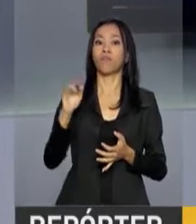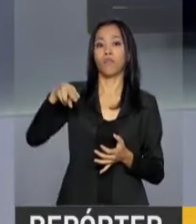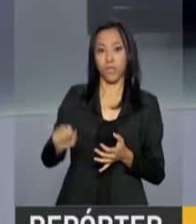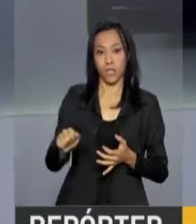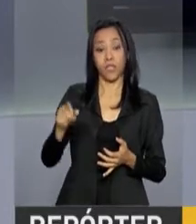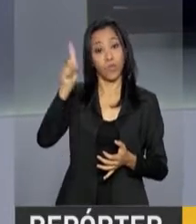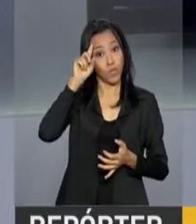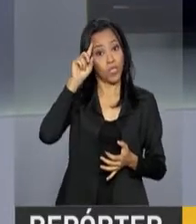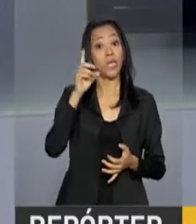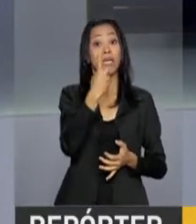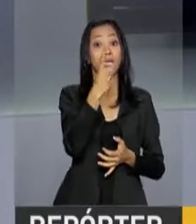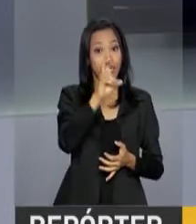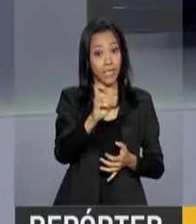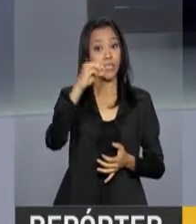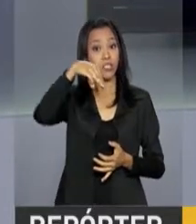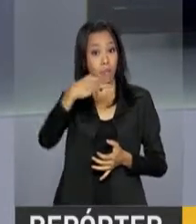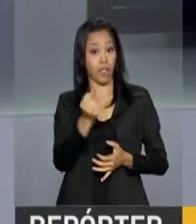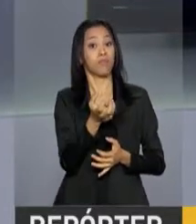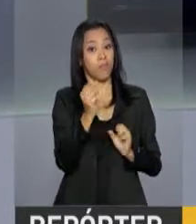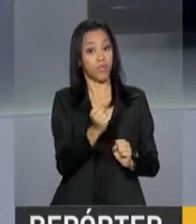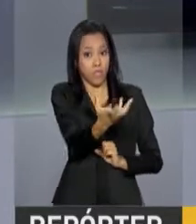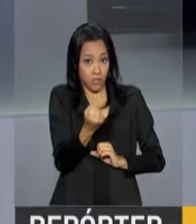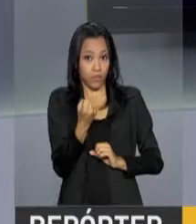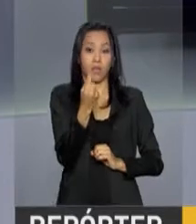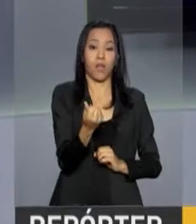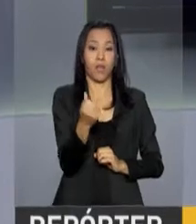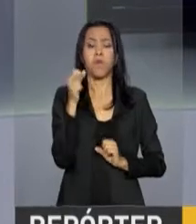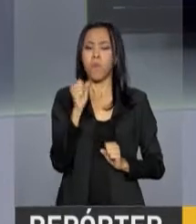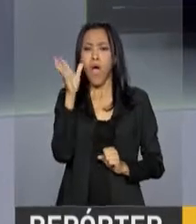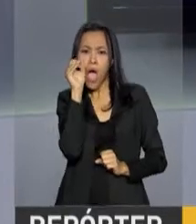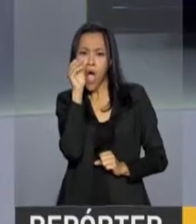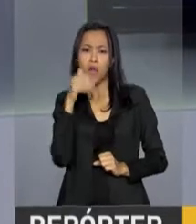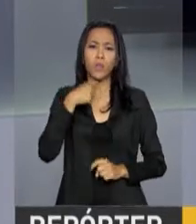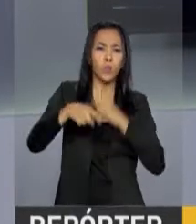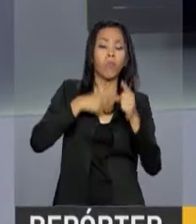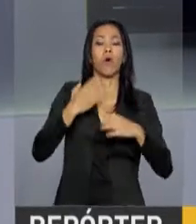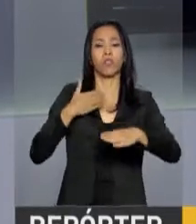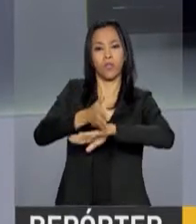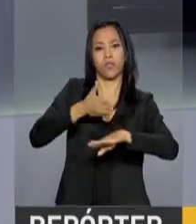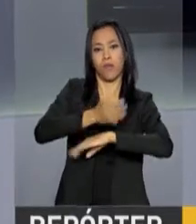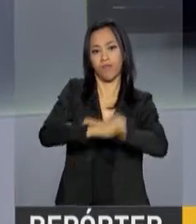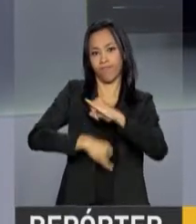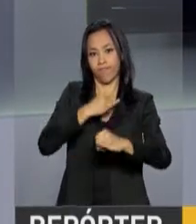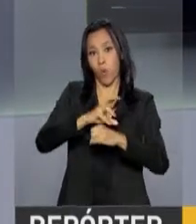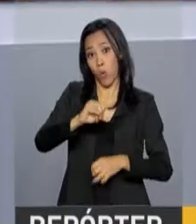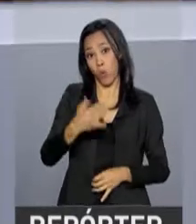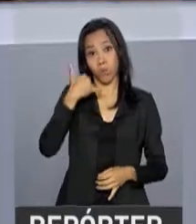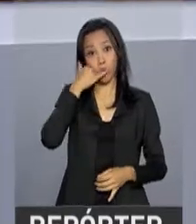março a consulta poderá poderá ser feita por meio do site da receita federal ou pelo receitafone no número 146